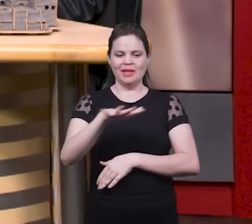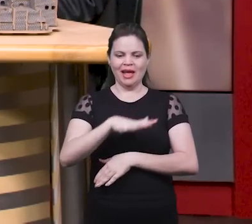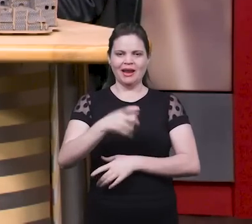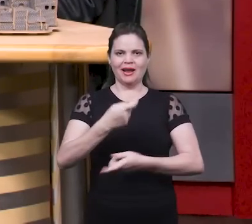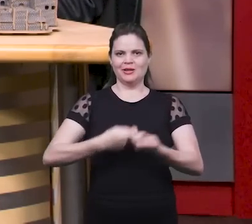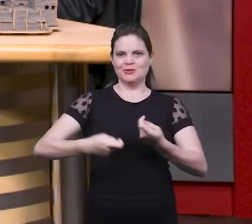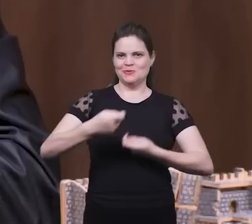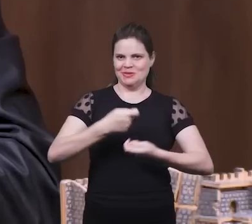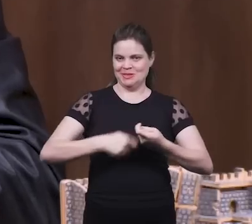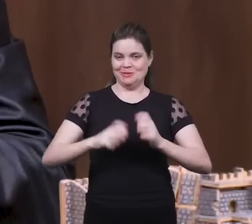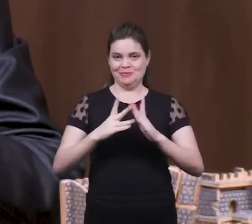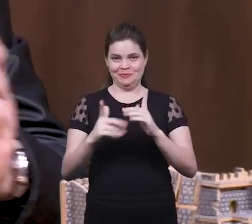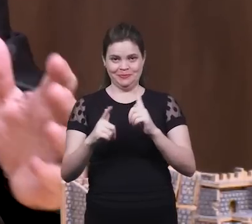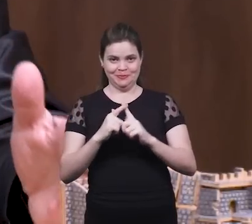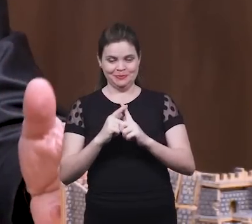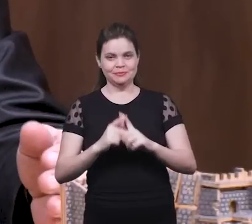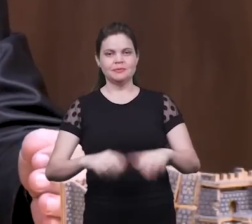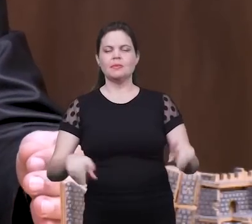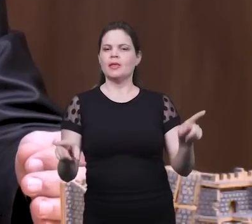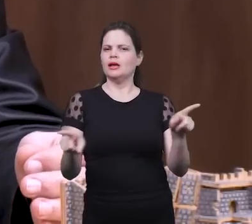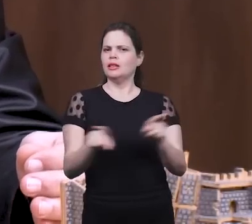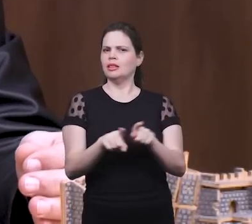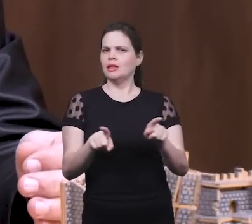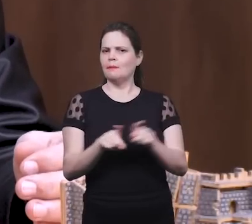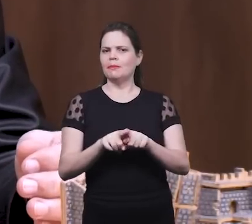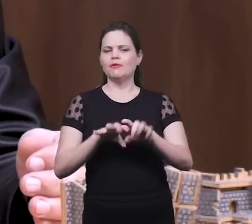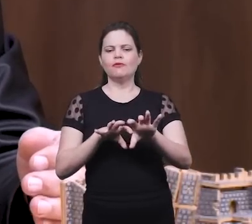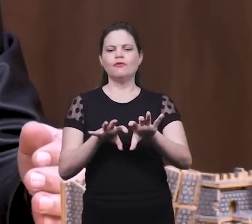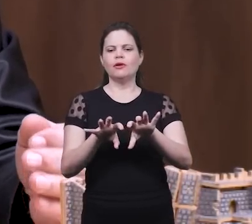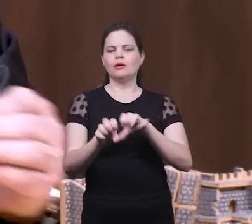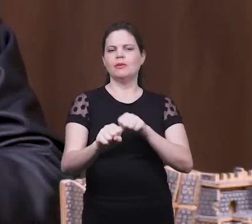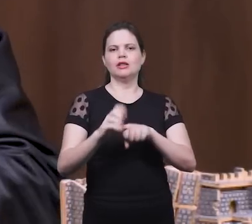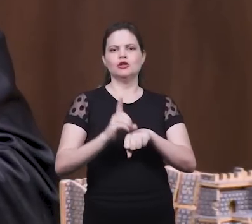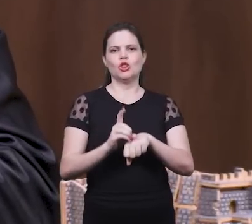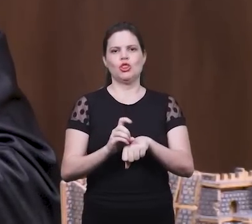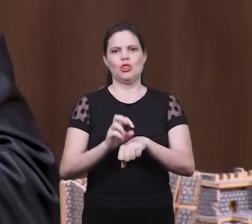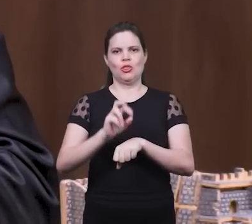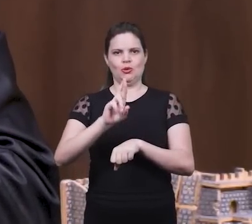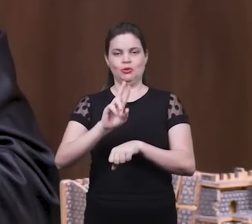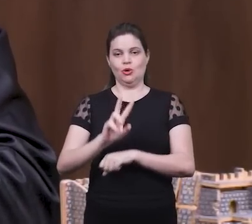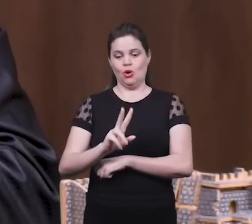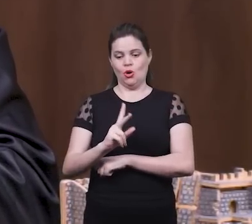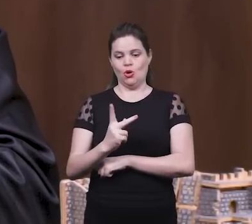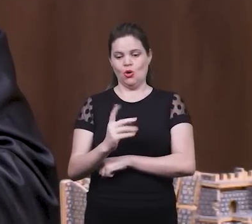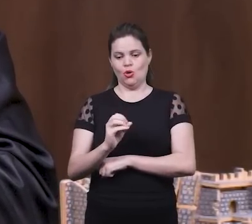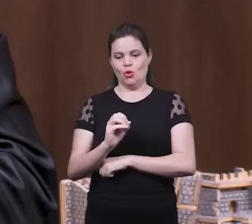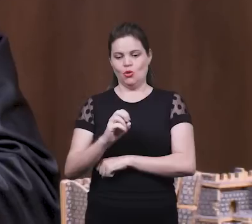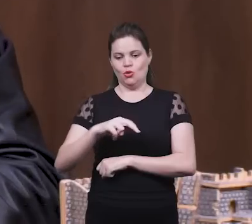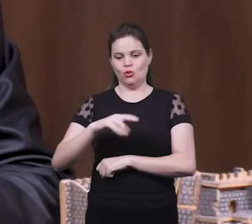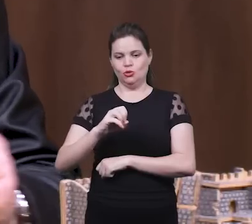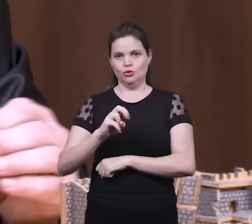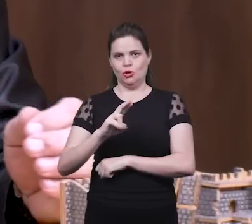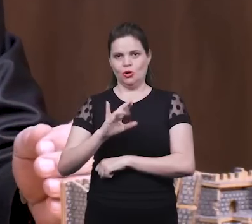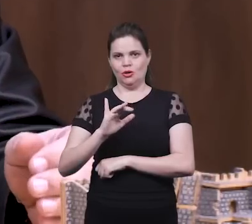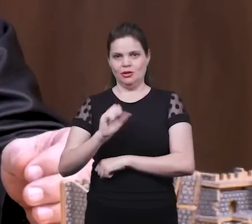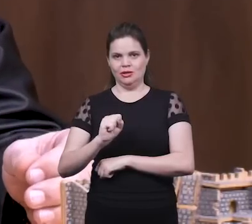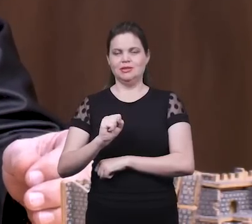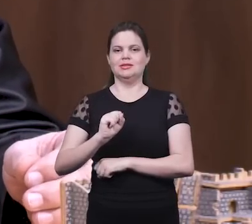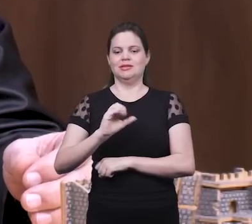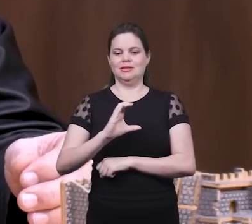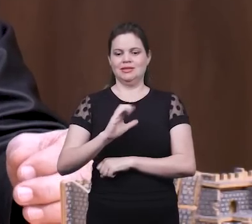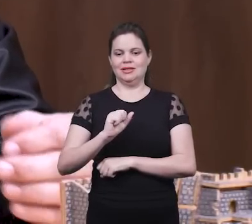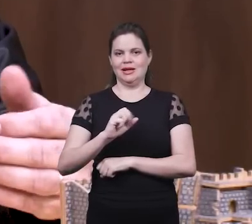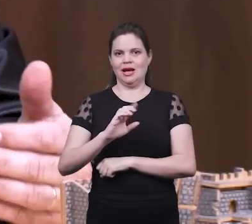da igreja, mas ele é também doutor honoris causa da arqueologia bíblica em